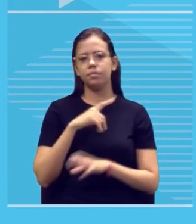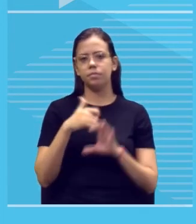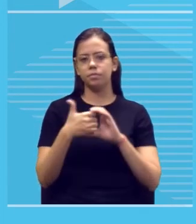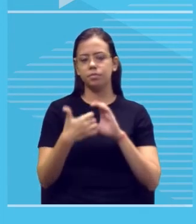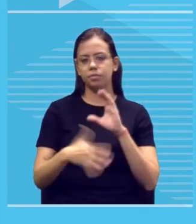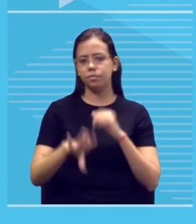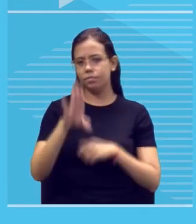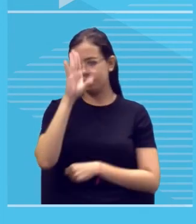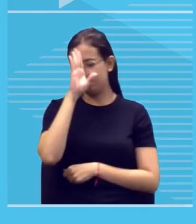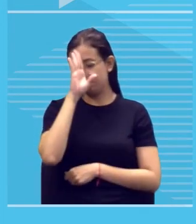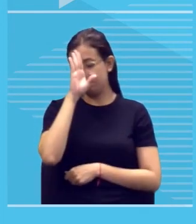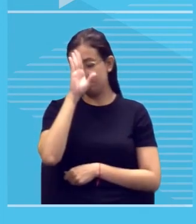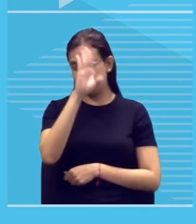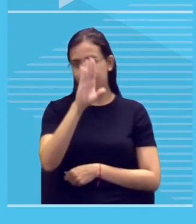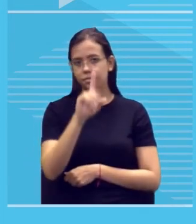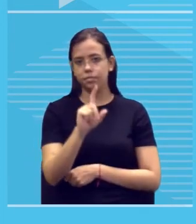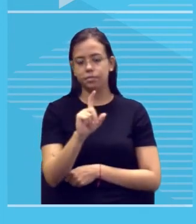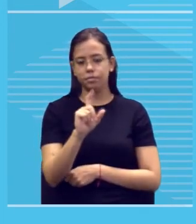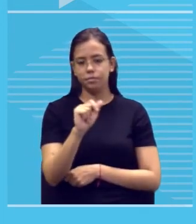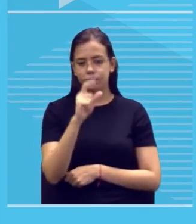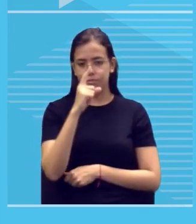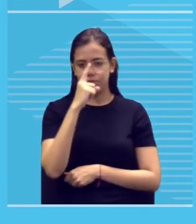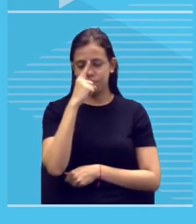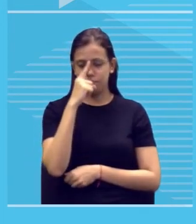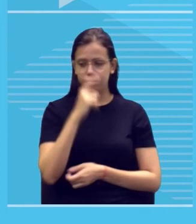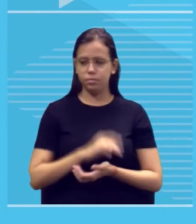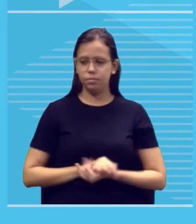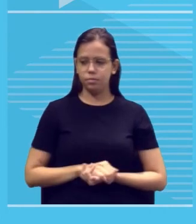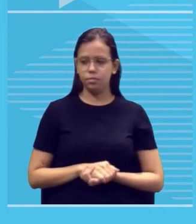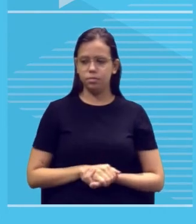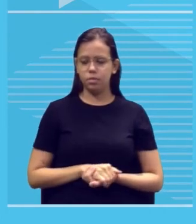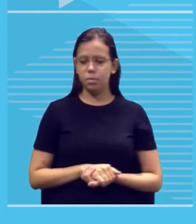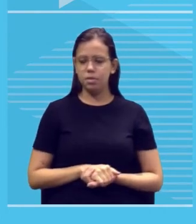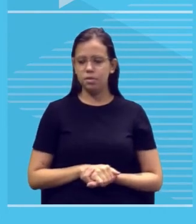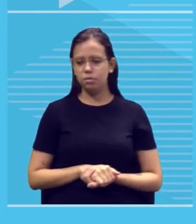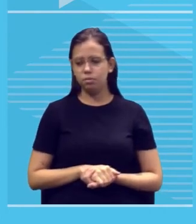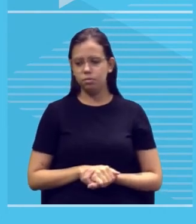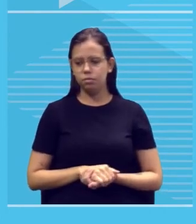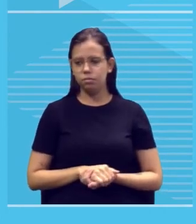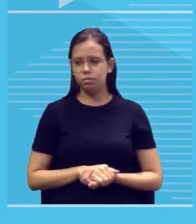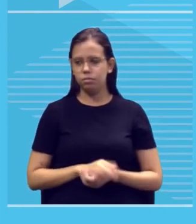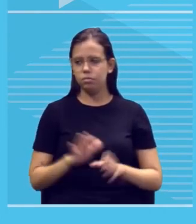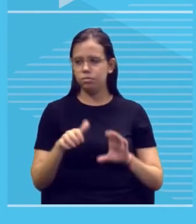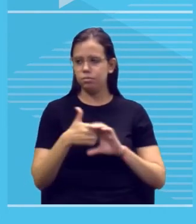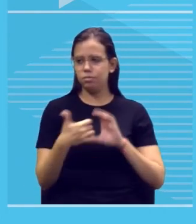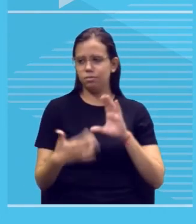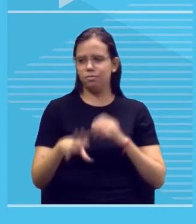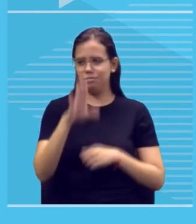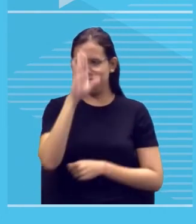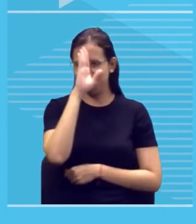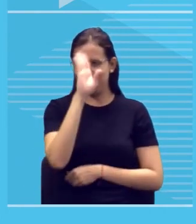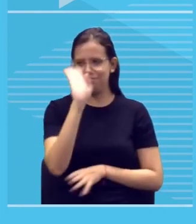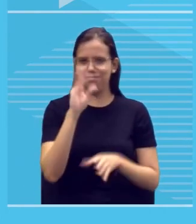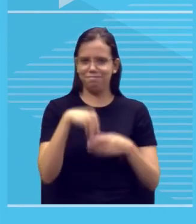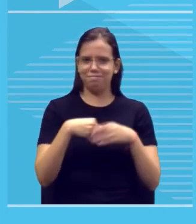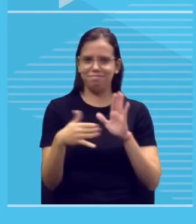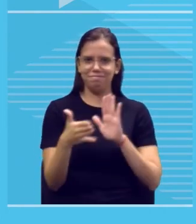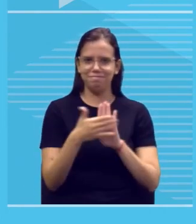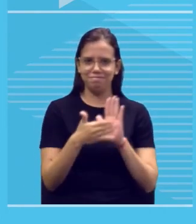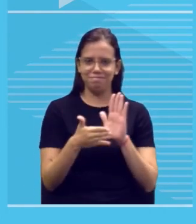a partir de aí você vai procurar a característica principal dentro das propostas aqui